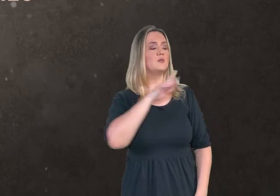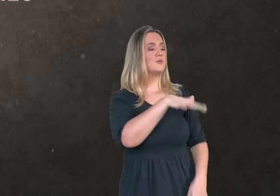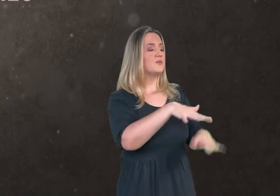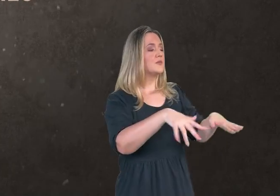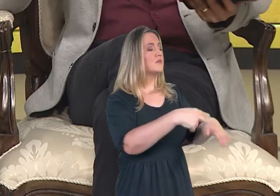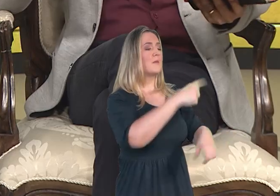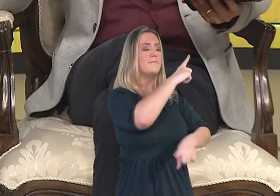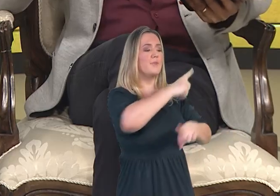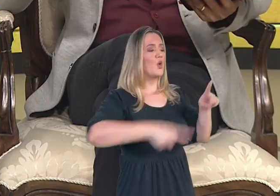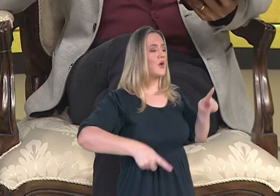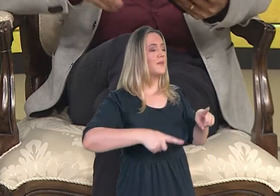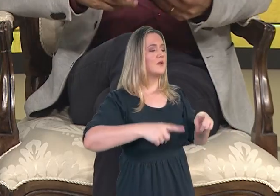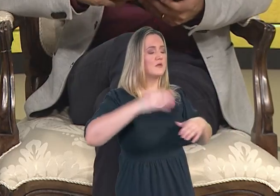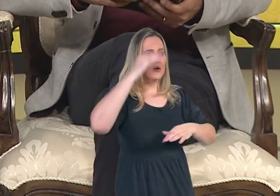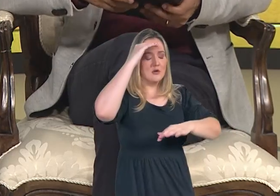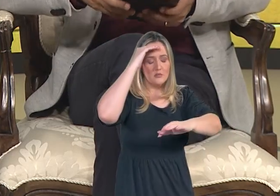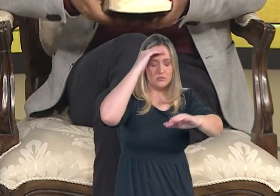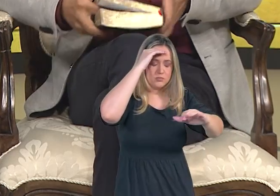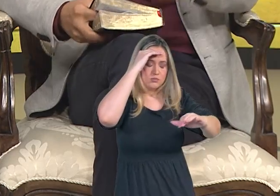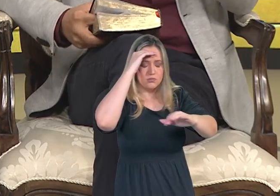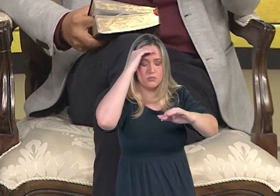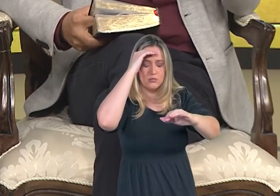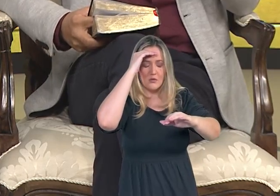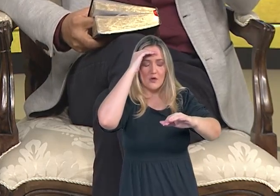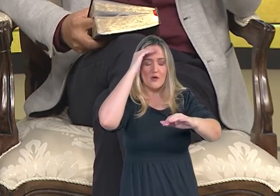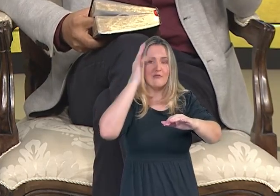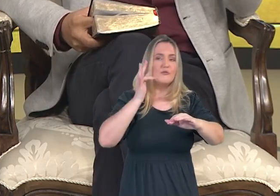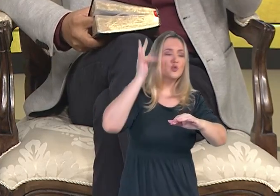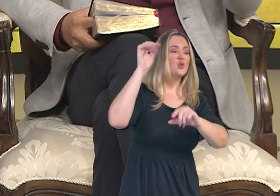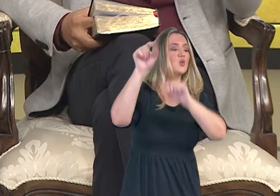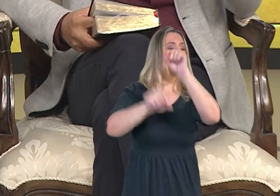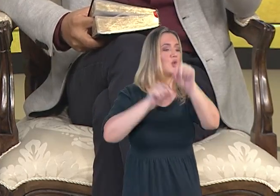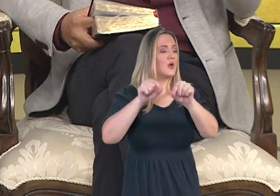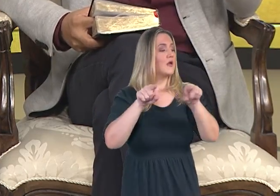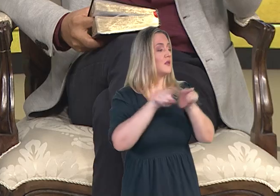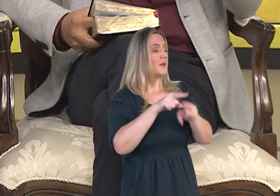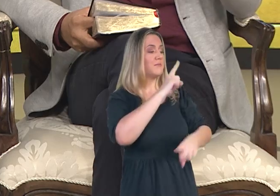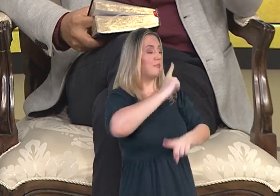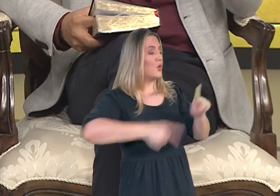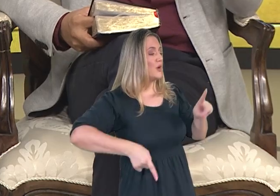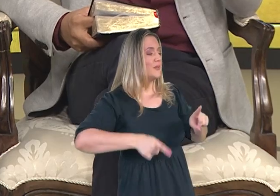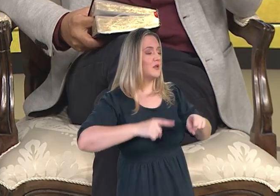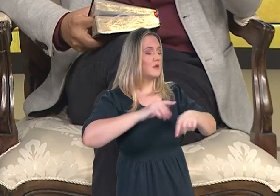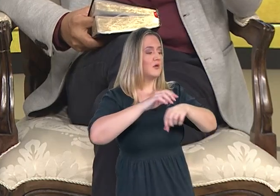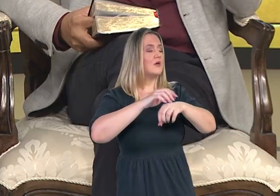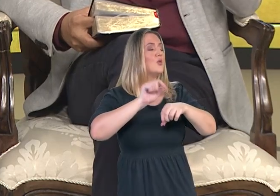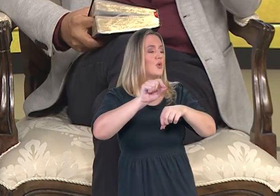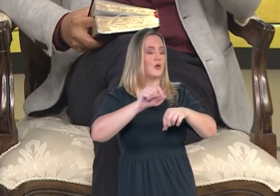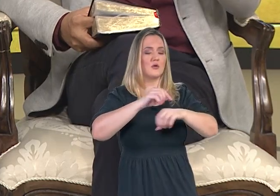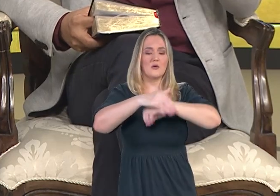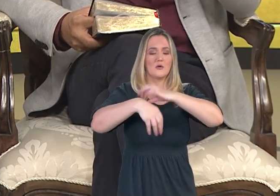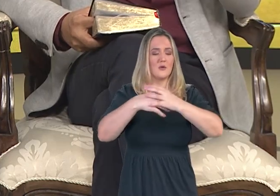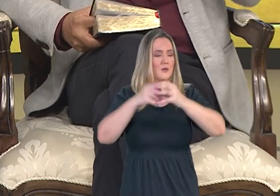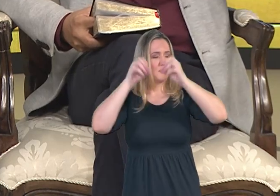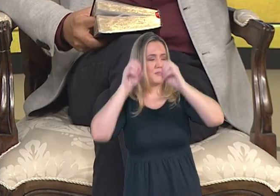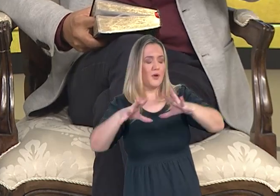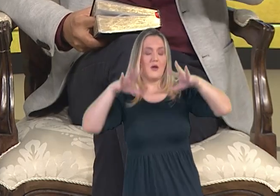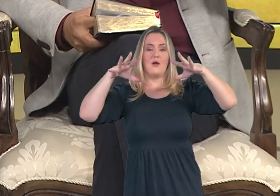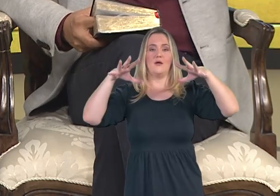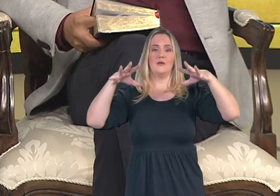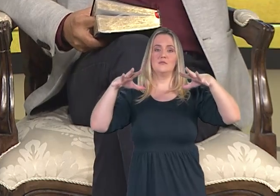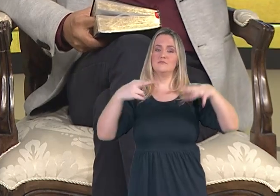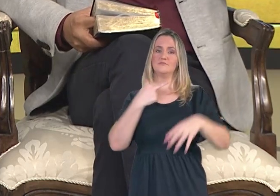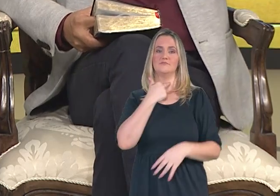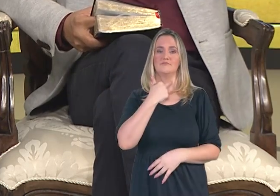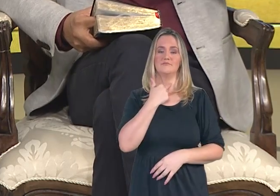magia. Percebeu? Quando os israelitas estavam quase entrando em Canaã, a terra prometida, Deus novamente os